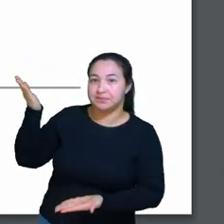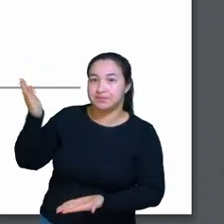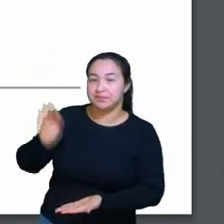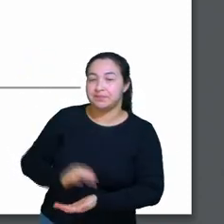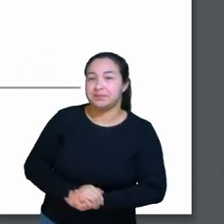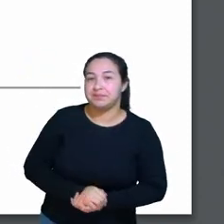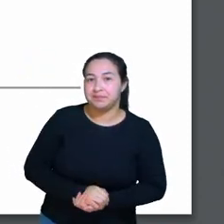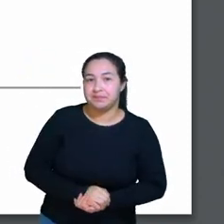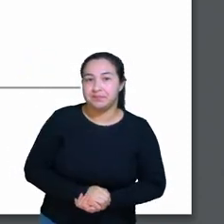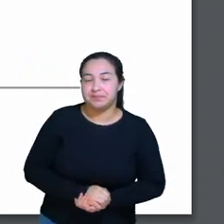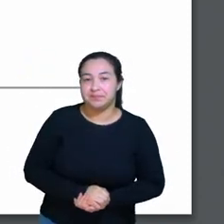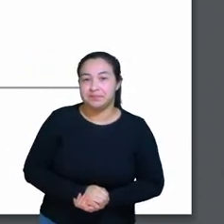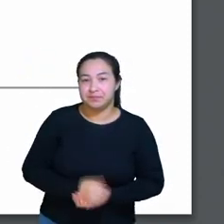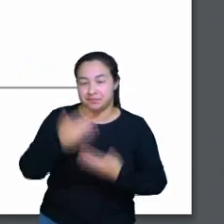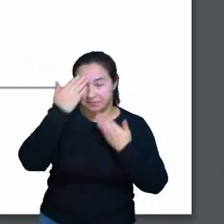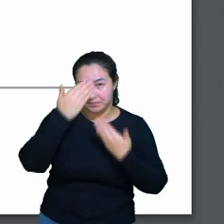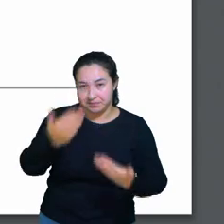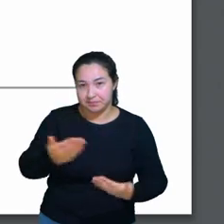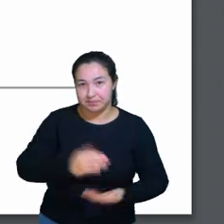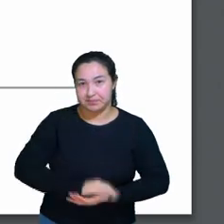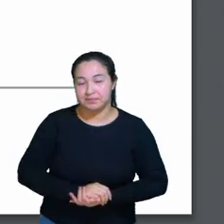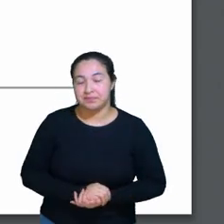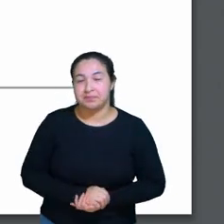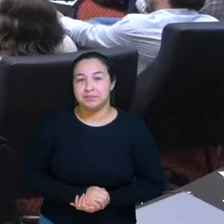desta plenária Muito obrigado